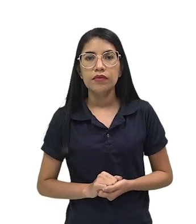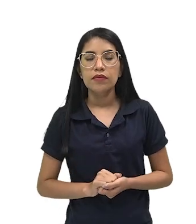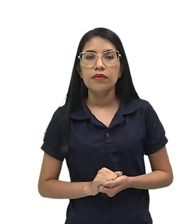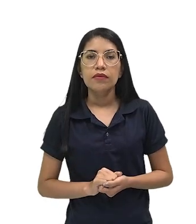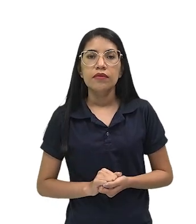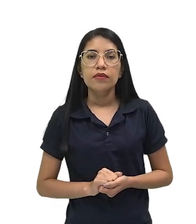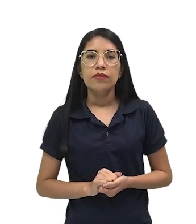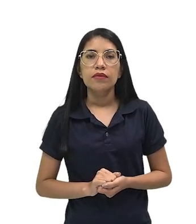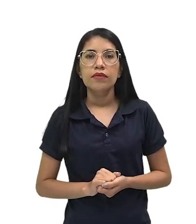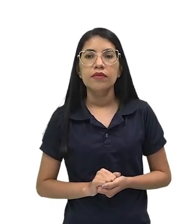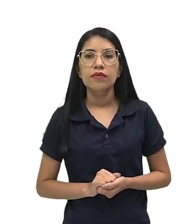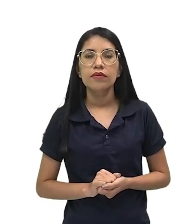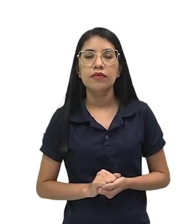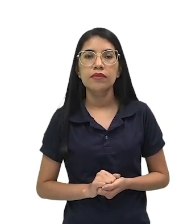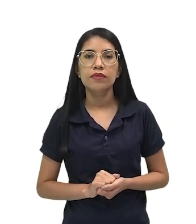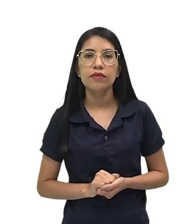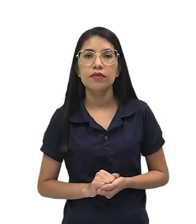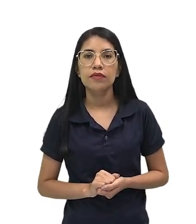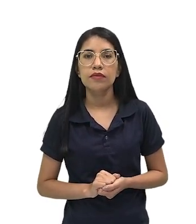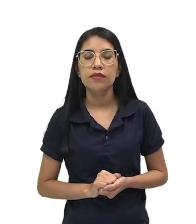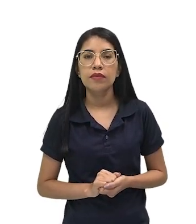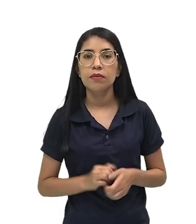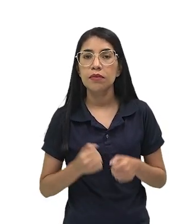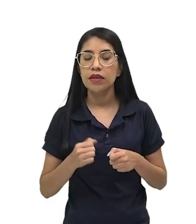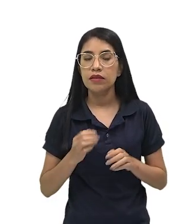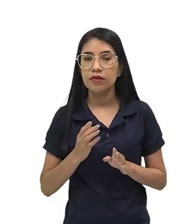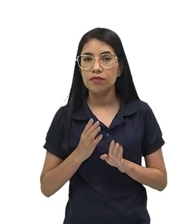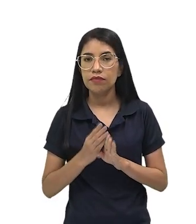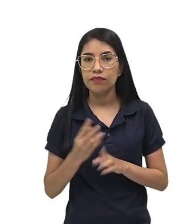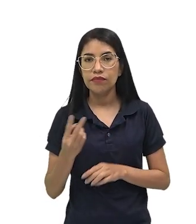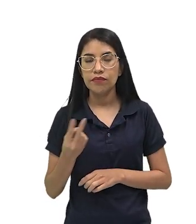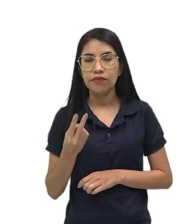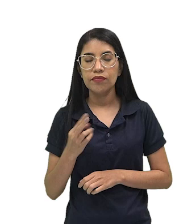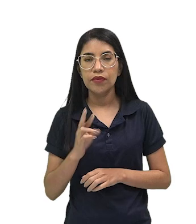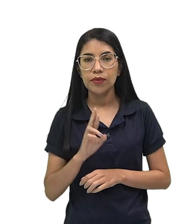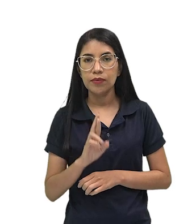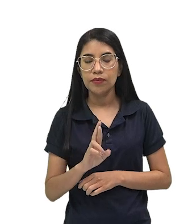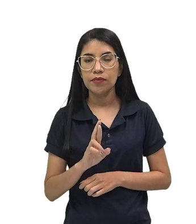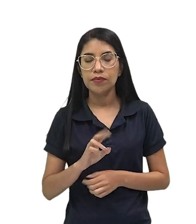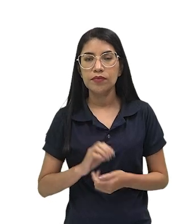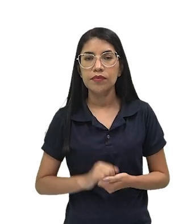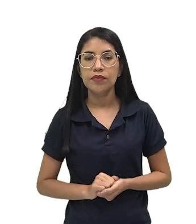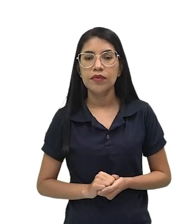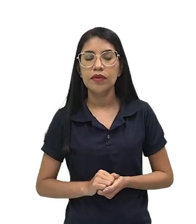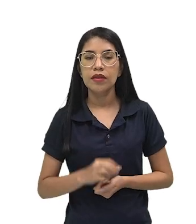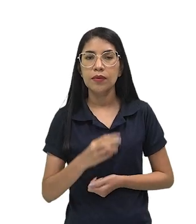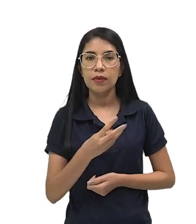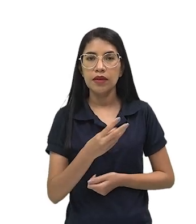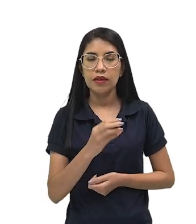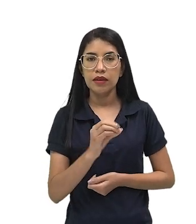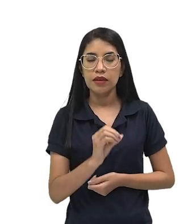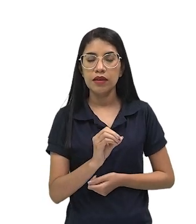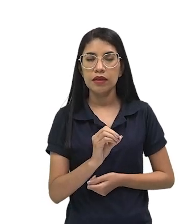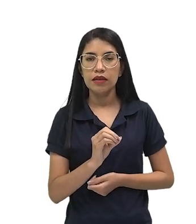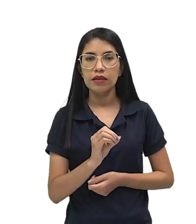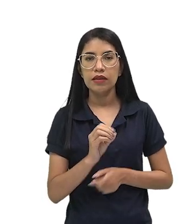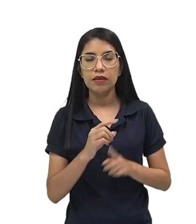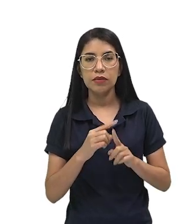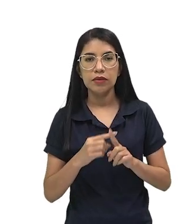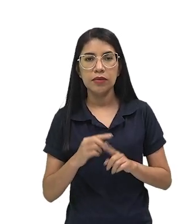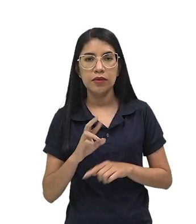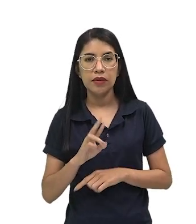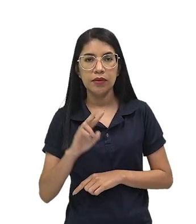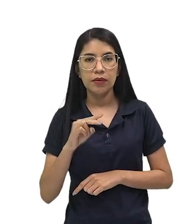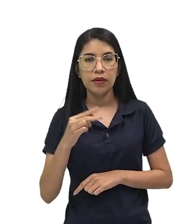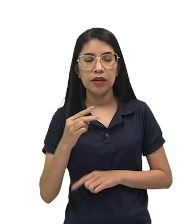360. Beleza? Queremos saber o R, ó, tá? Então, nós temos o 30, que está na frente do R, que está multiplicando. Ele